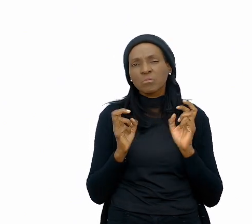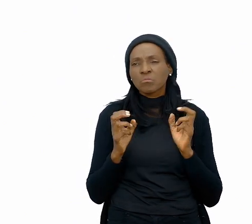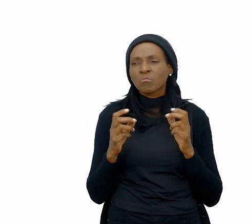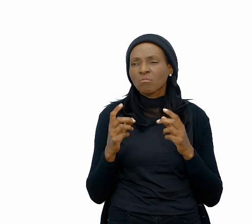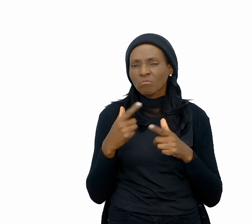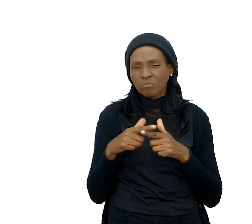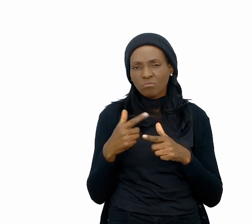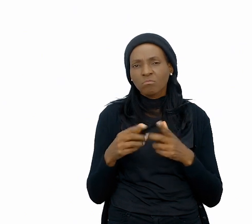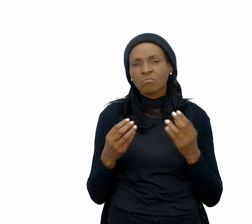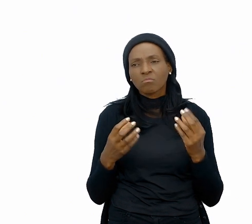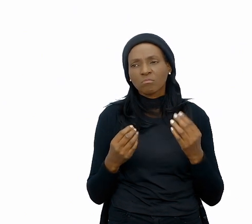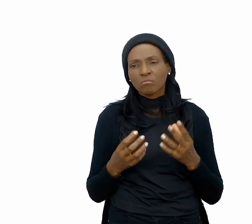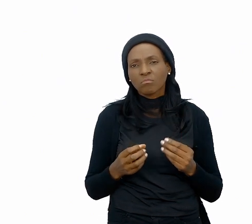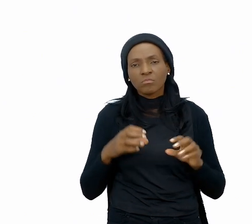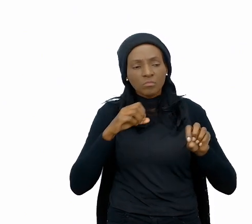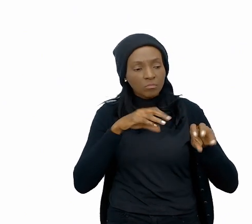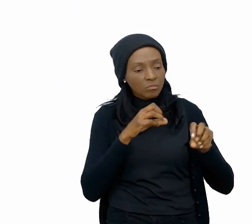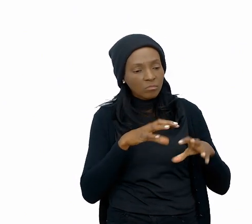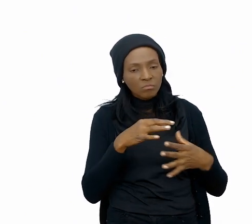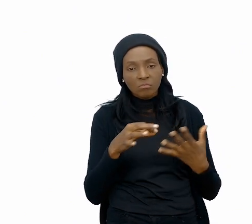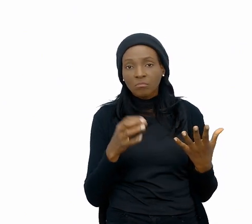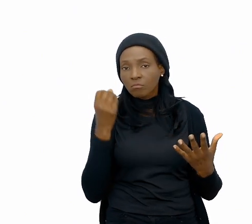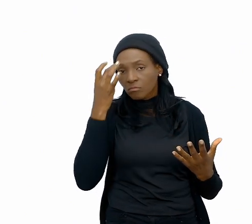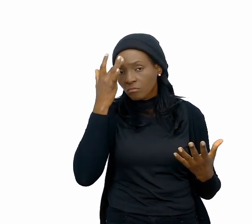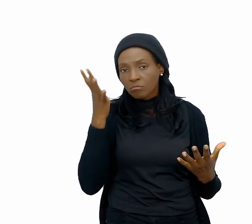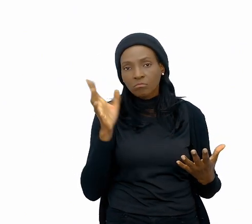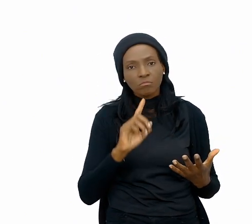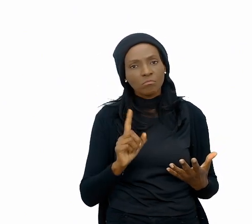essas características não é algo fácil.